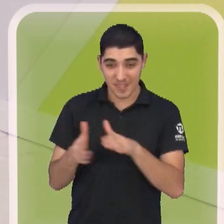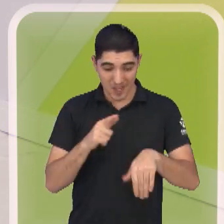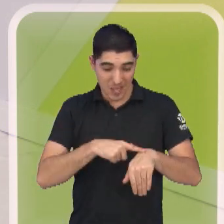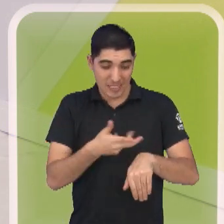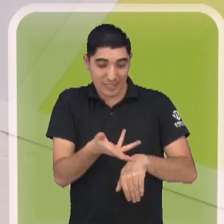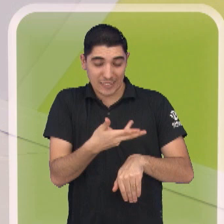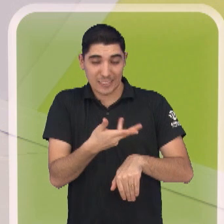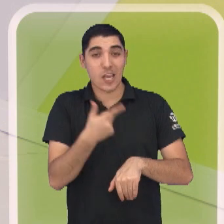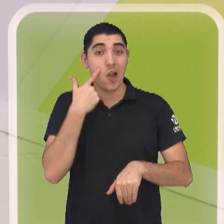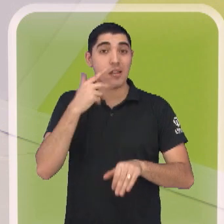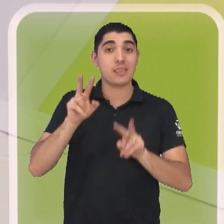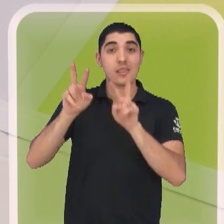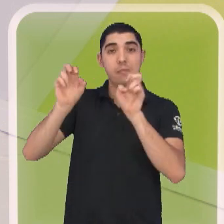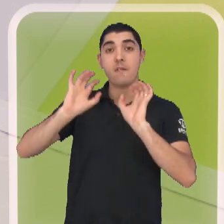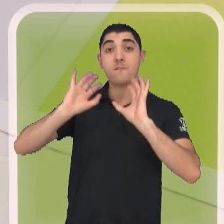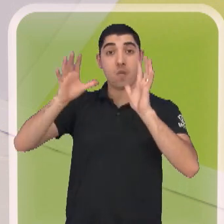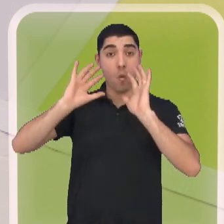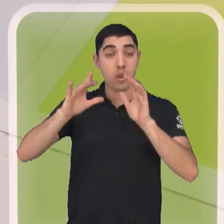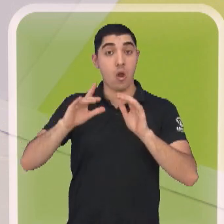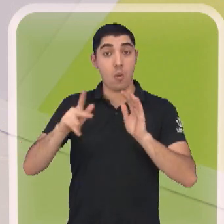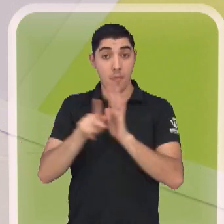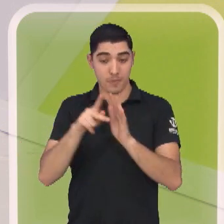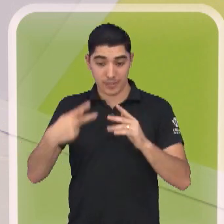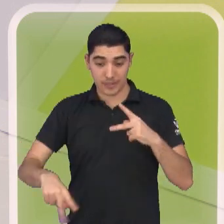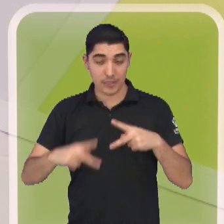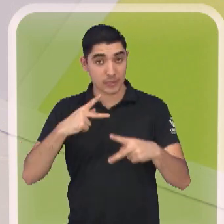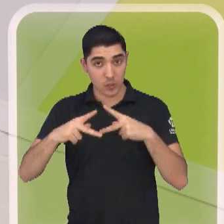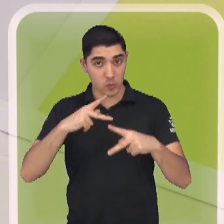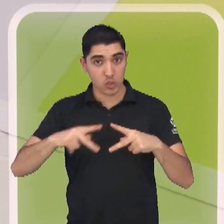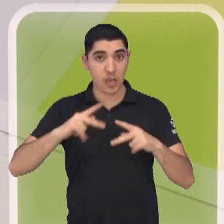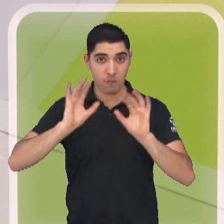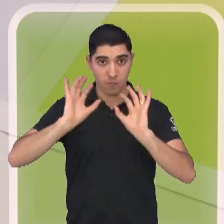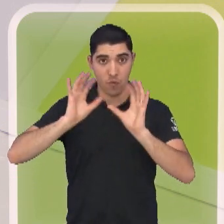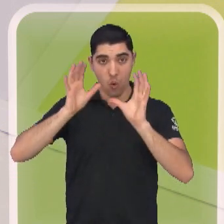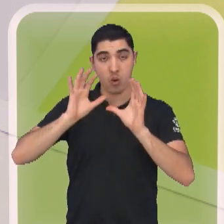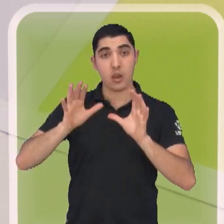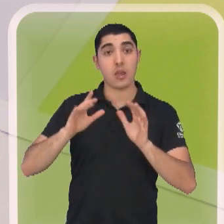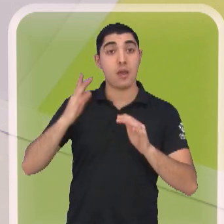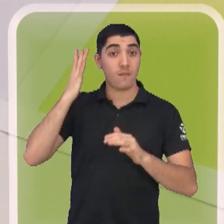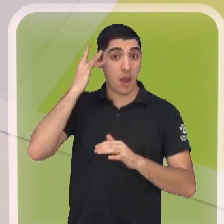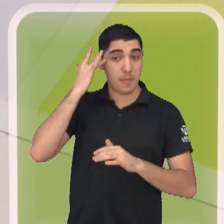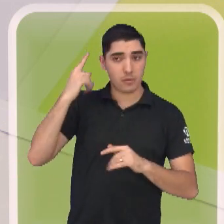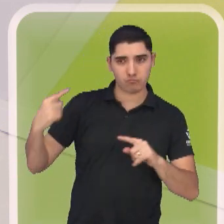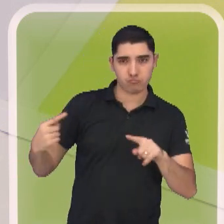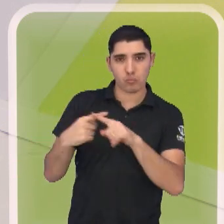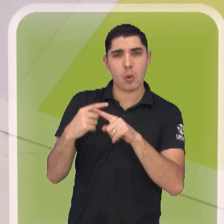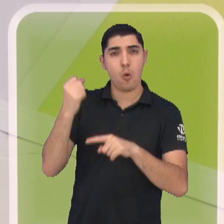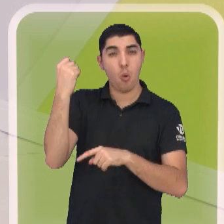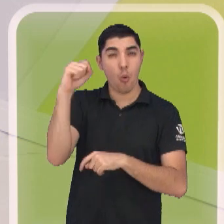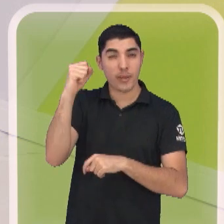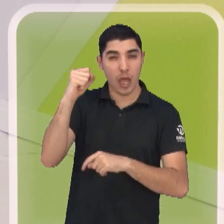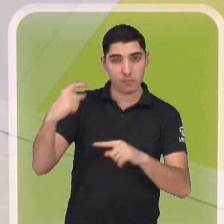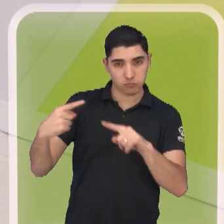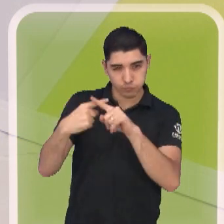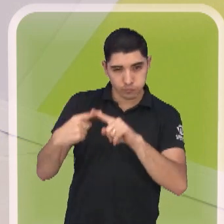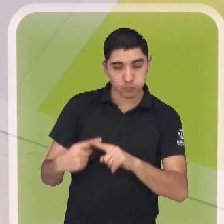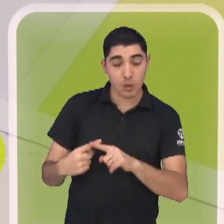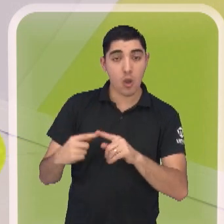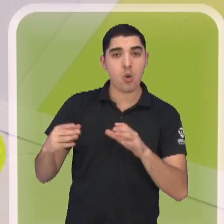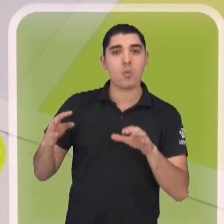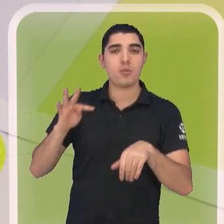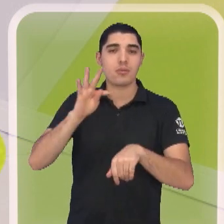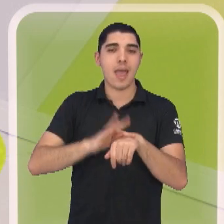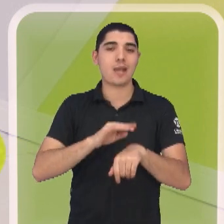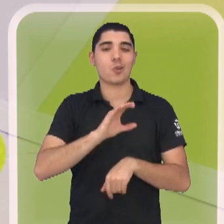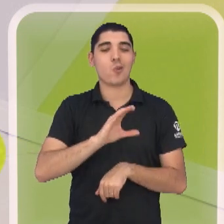hoje falando agora de vôlei o time do Farma Conde de vôlei São José volta a quadra amanhã pela oitava rodada da superliga masculina de vôlei o time do técnico